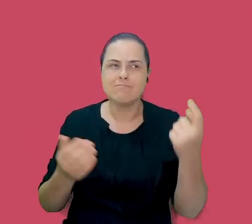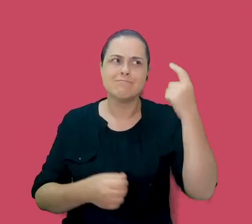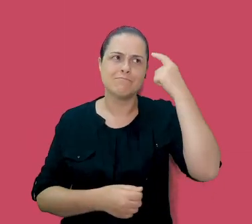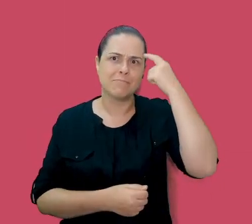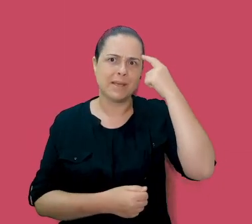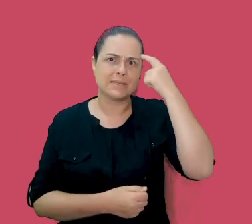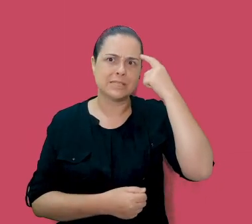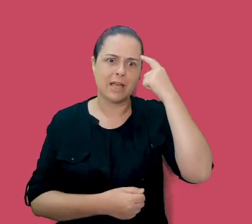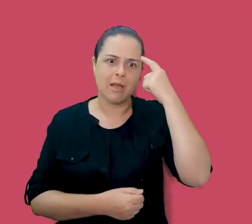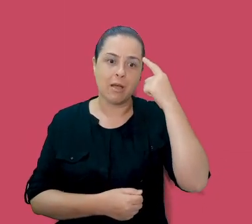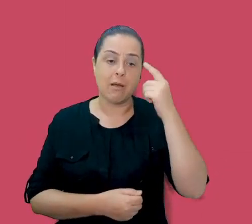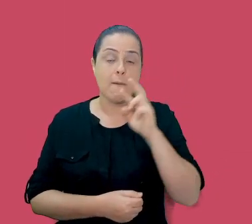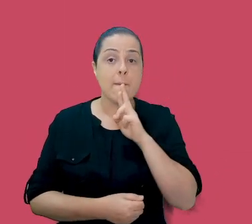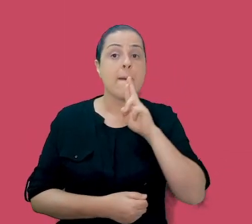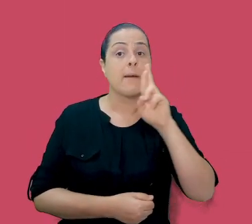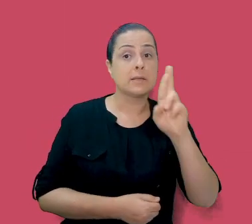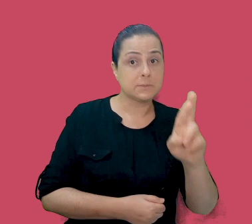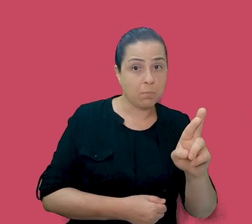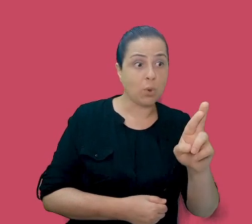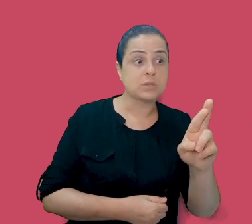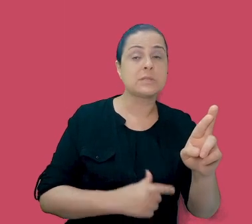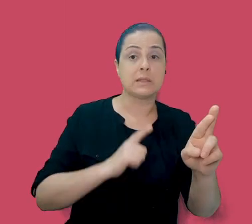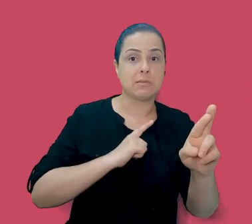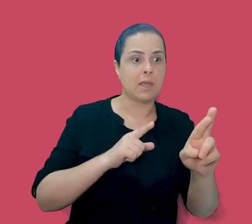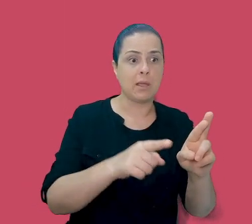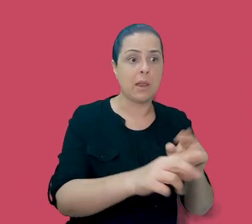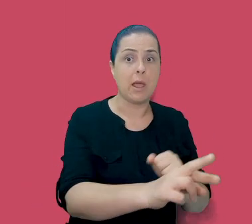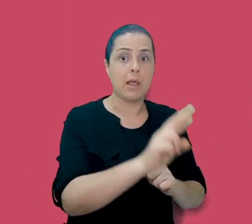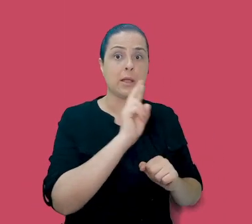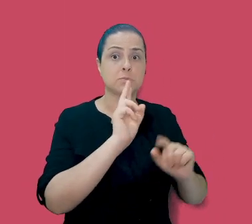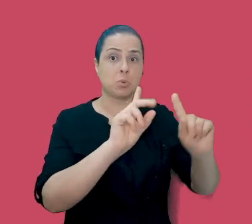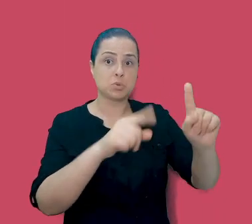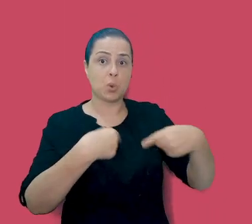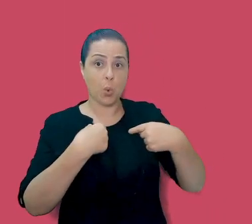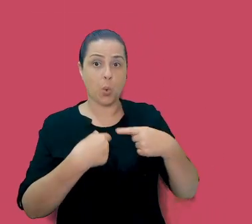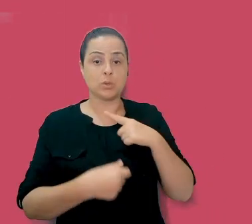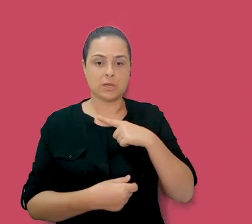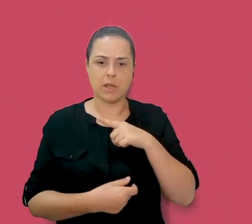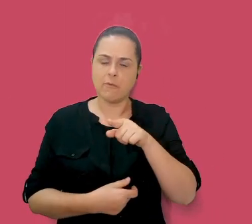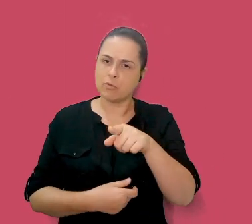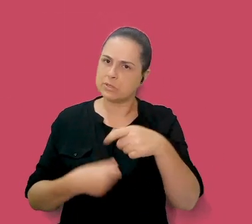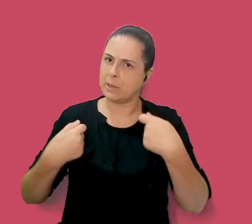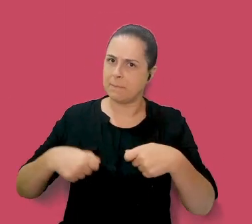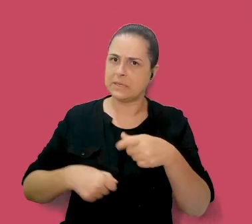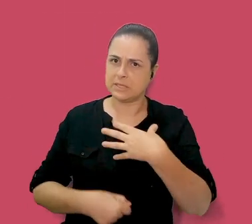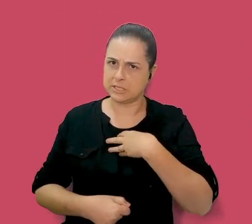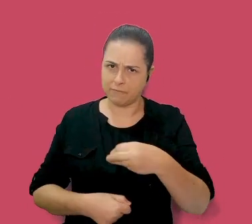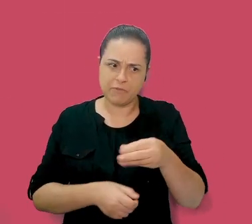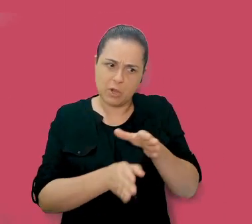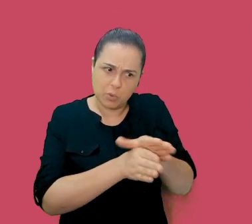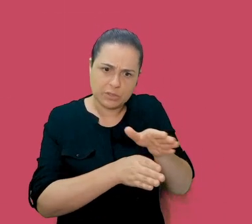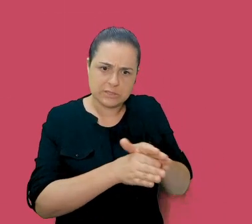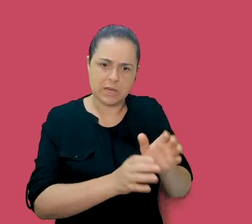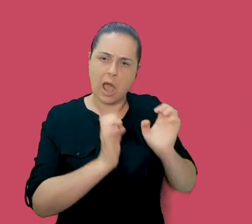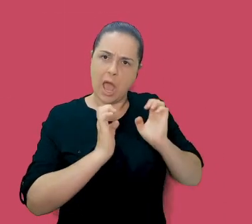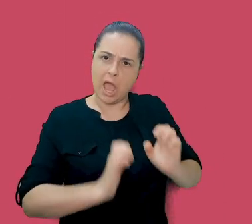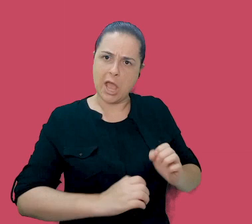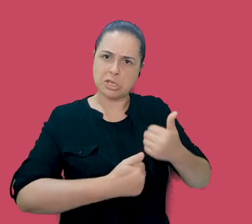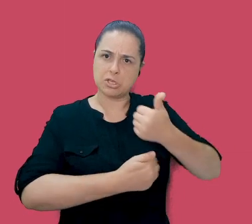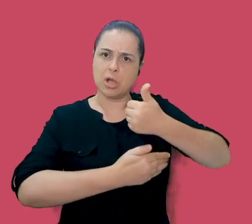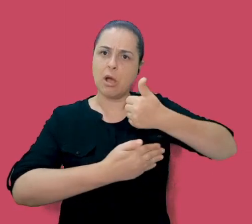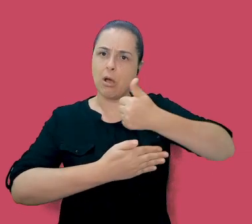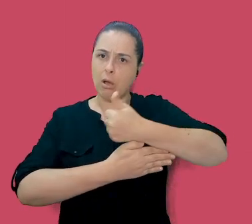uma contra-resposta. O que não tem contra-resposta? Você educar bem seu filho, você trazer ética e moral muito boa para que ele possa